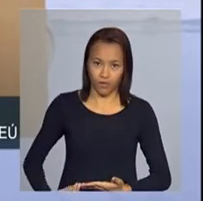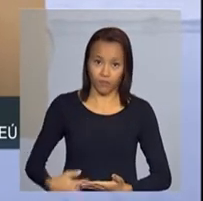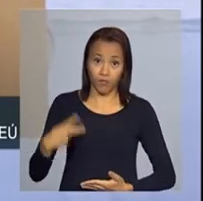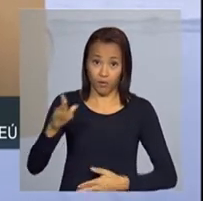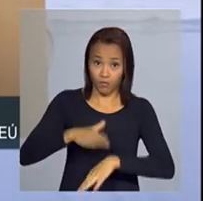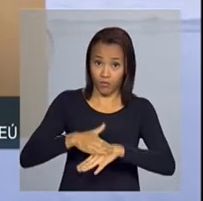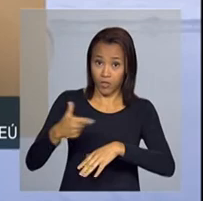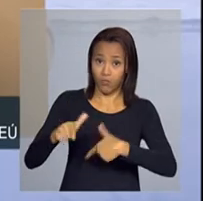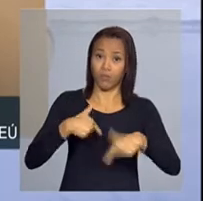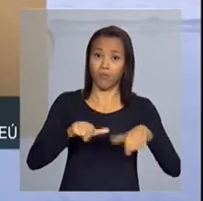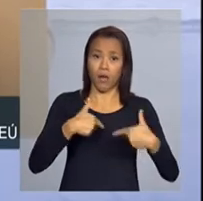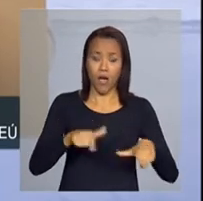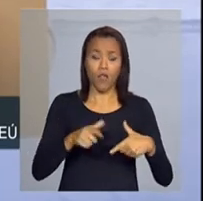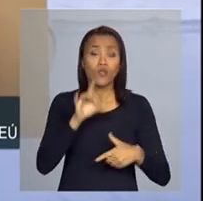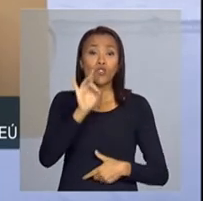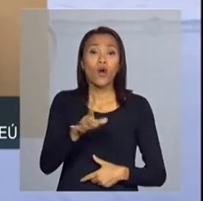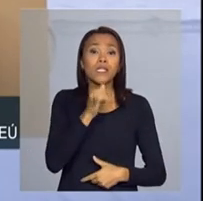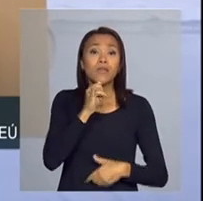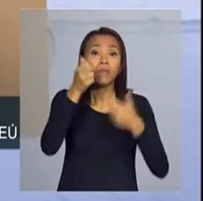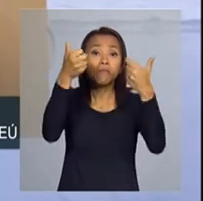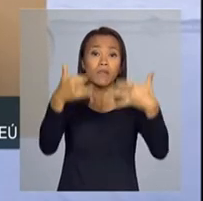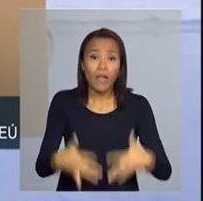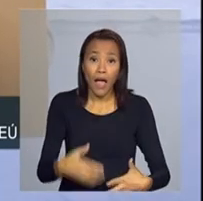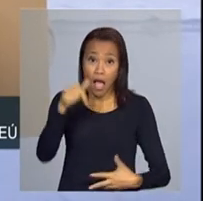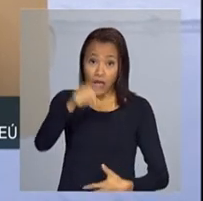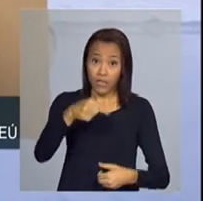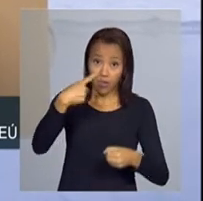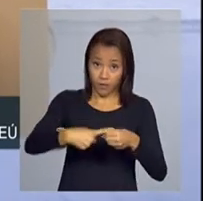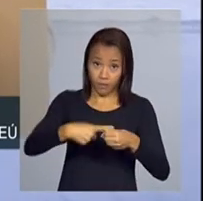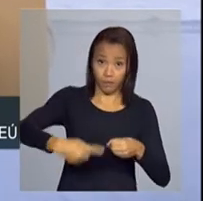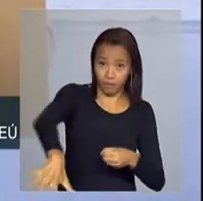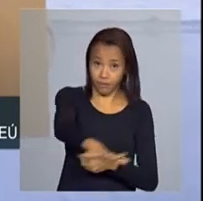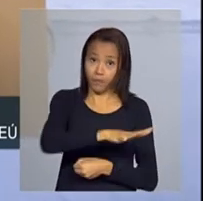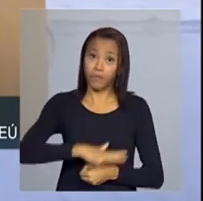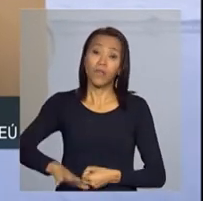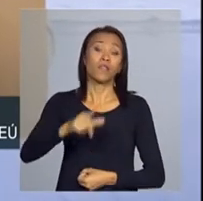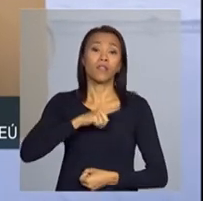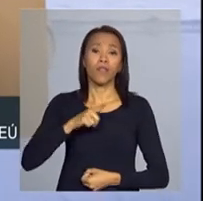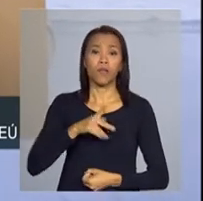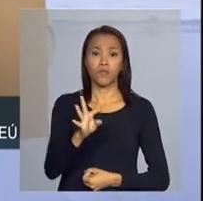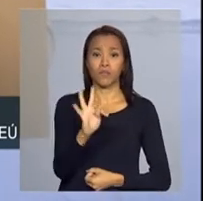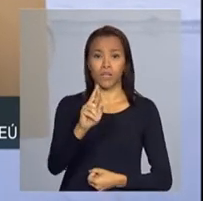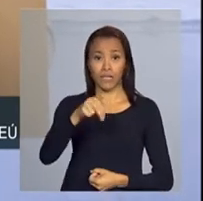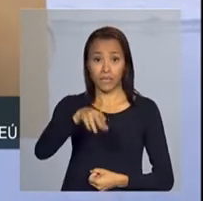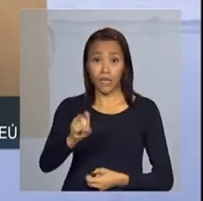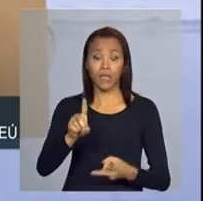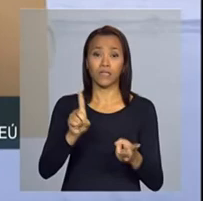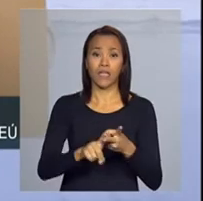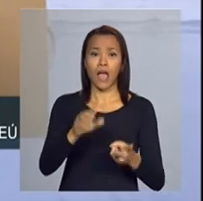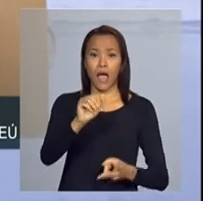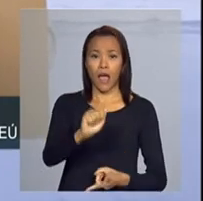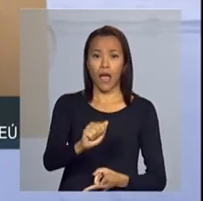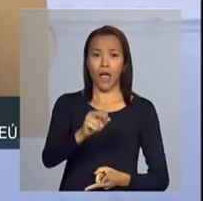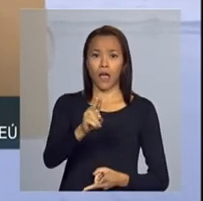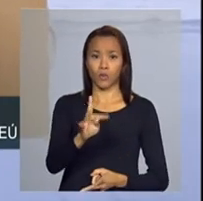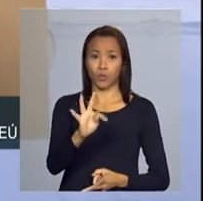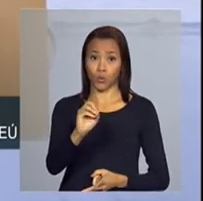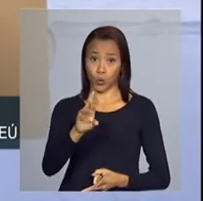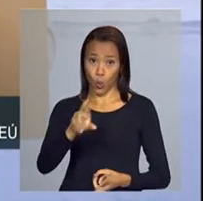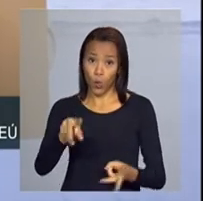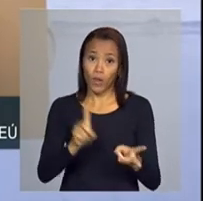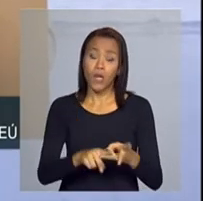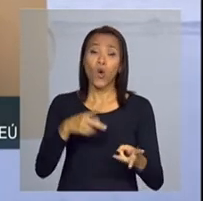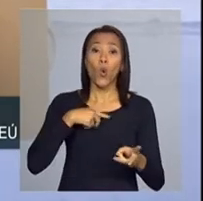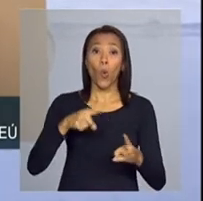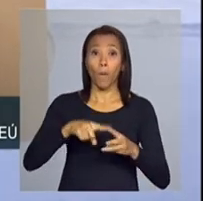para exemplificar, somente aqui no nosso município temos a Transnordestina, a adutora do Pajeú, o projeto